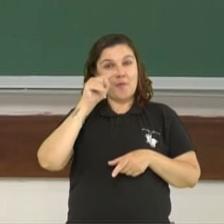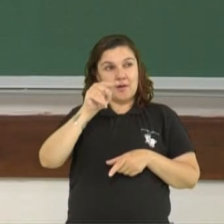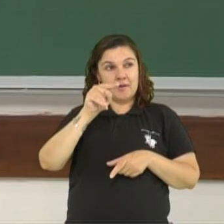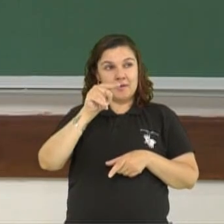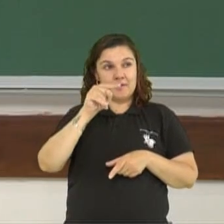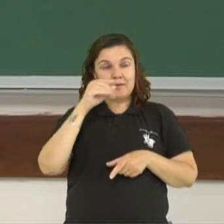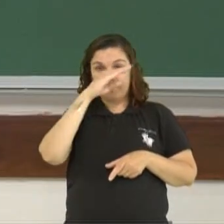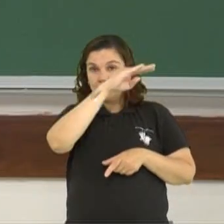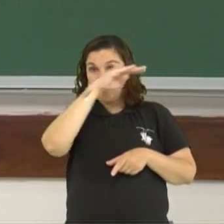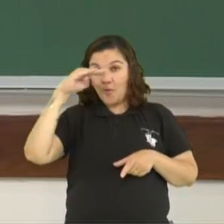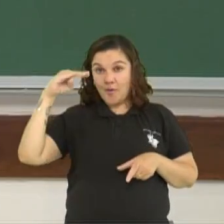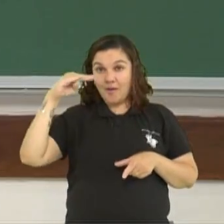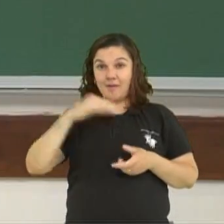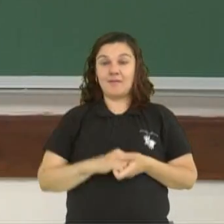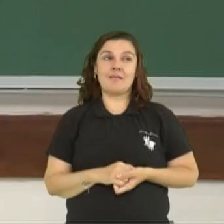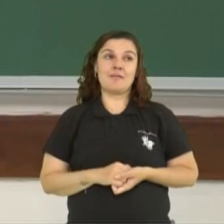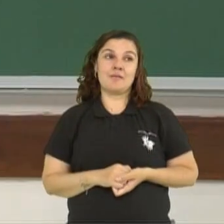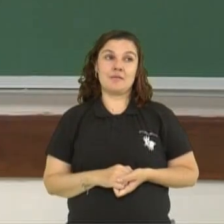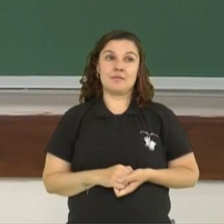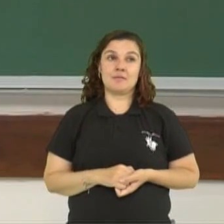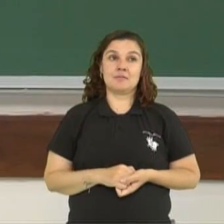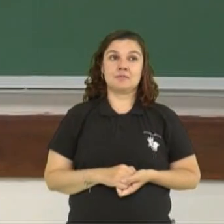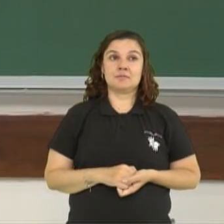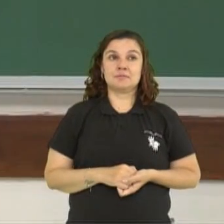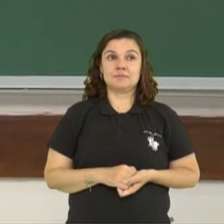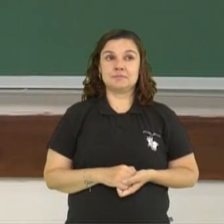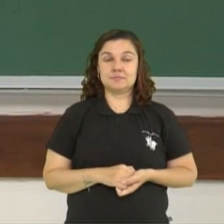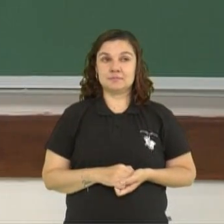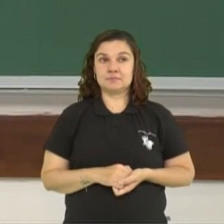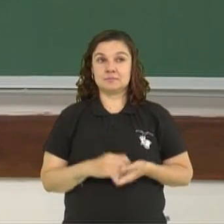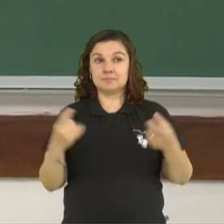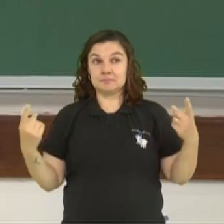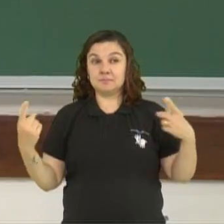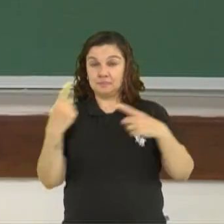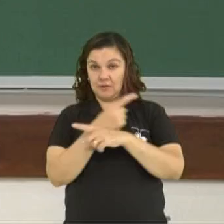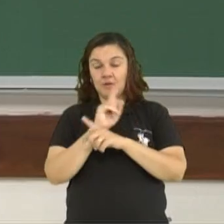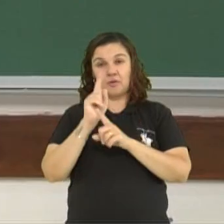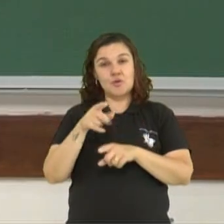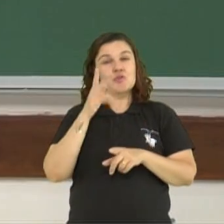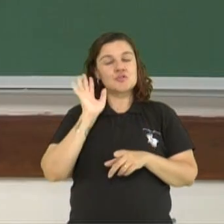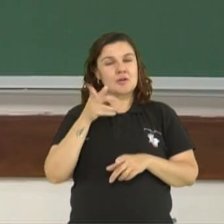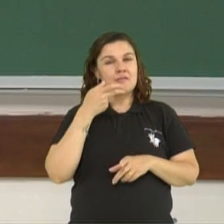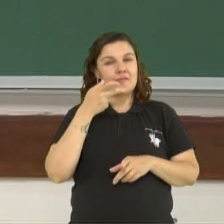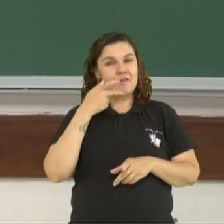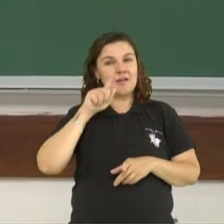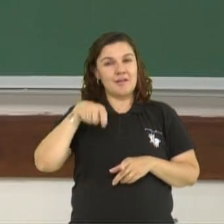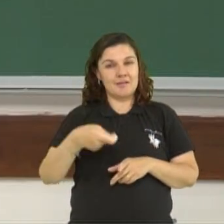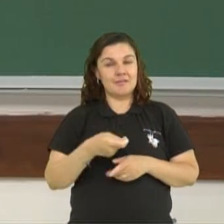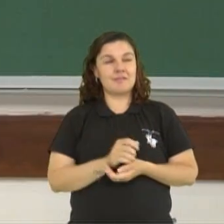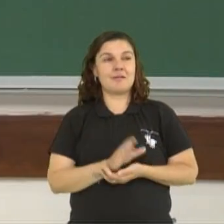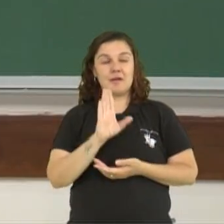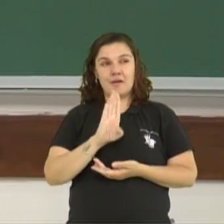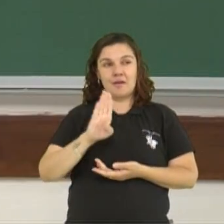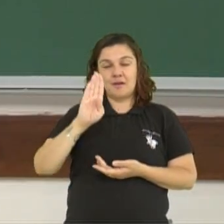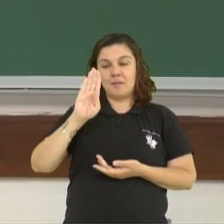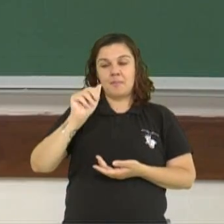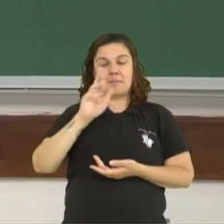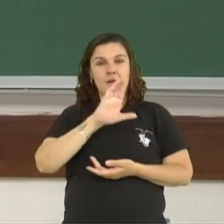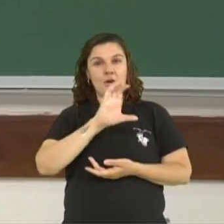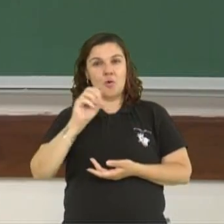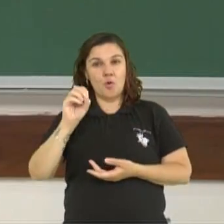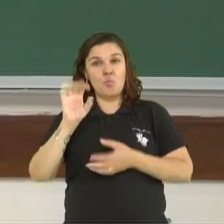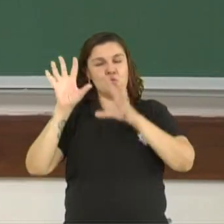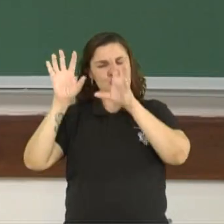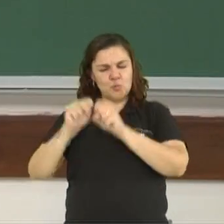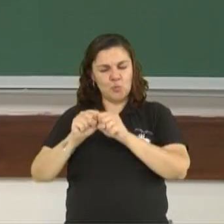ponto de fuga sempre vai ser a altura do meu olhar, não importa onde seja. Contraste é aquilo que eu já falei do barroco. Nós temos uma cor muito